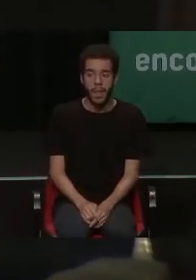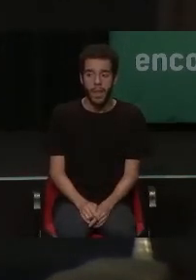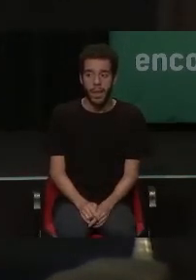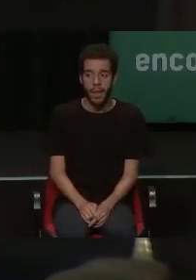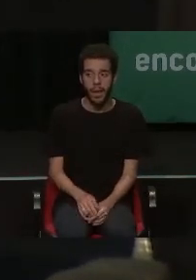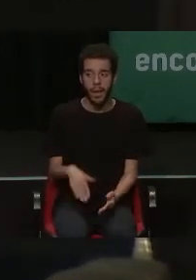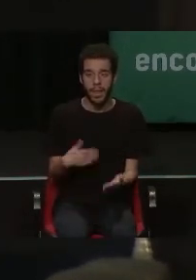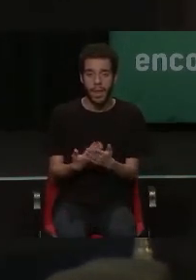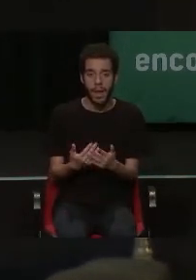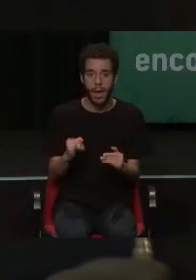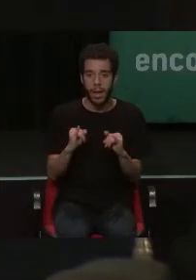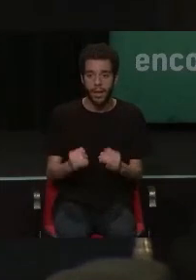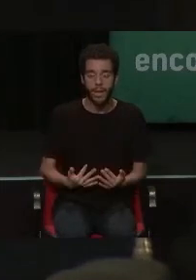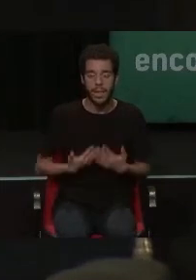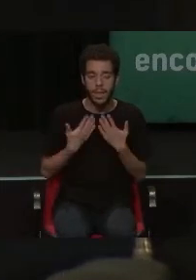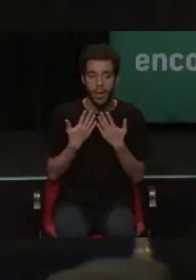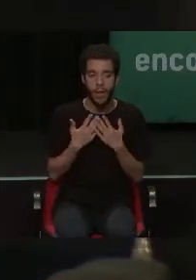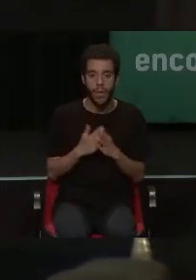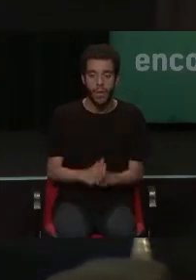trato urinário.